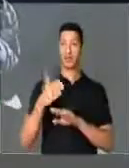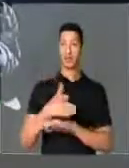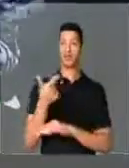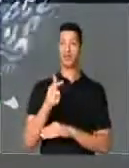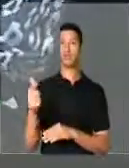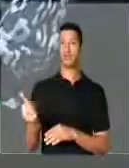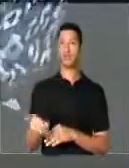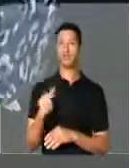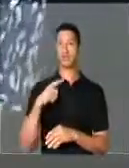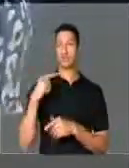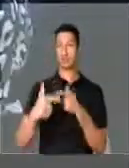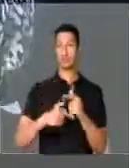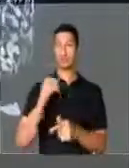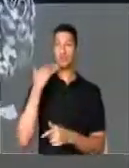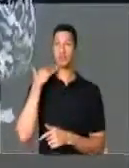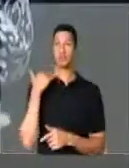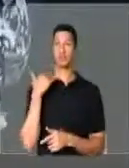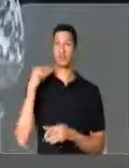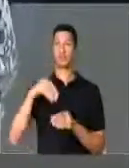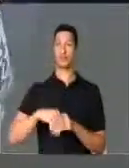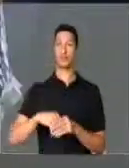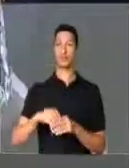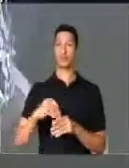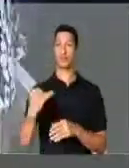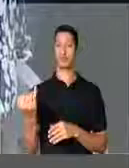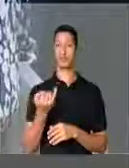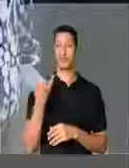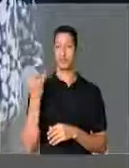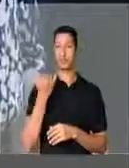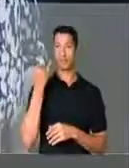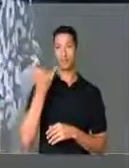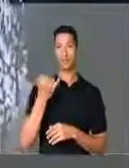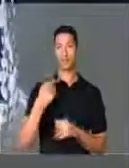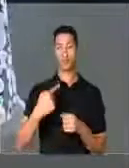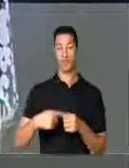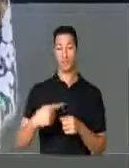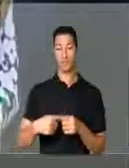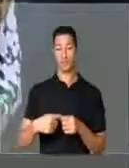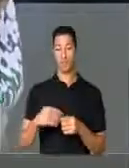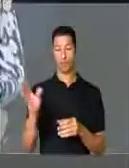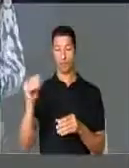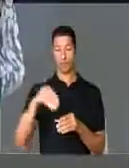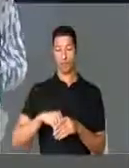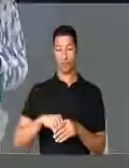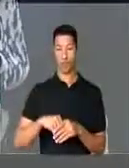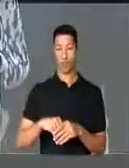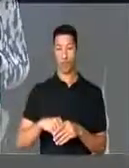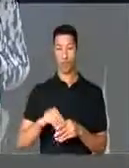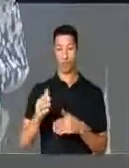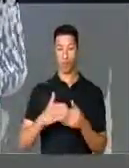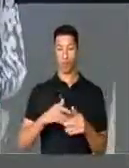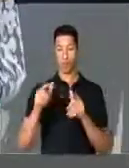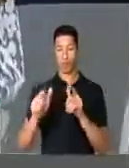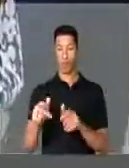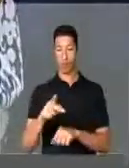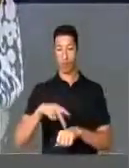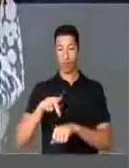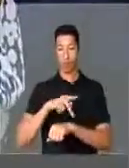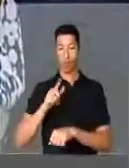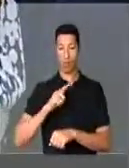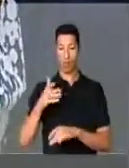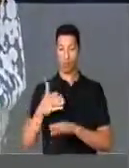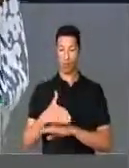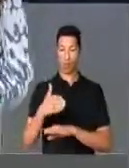sem esse serviço bancário tão essencial. E nas cidades do interior, em qualquer lugar do país,